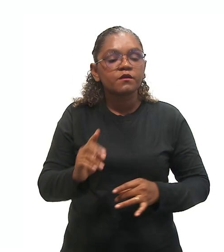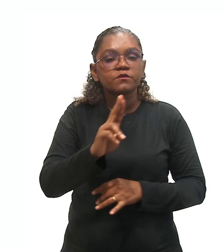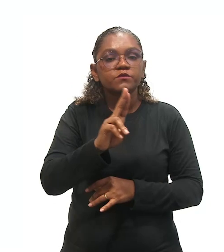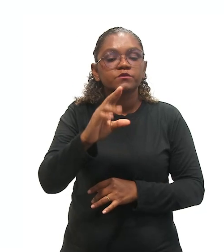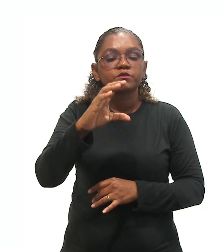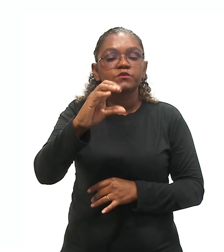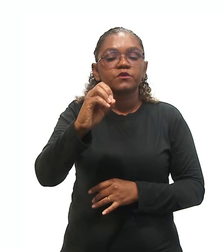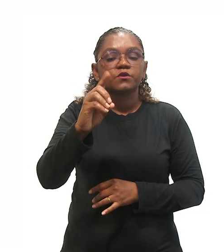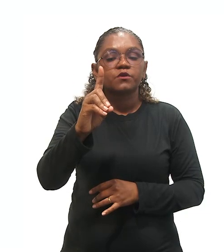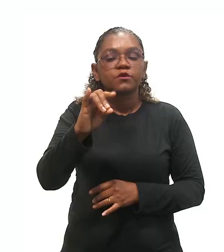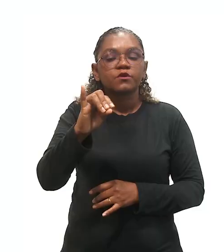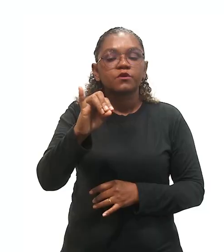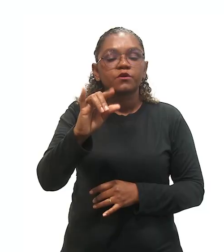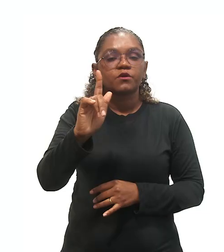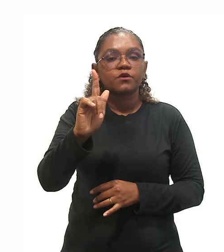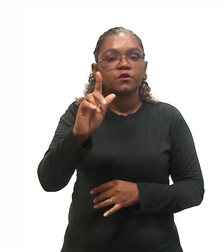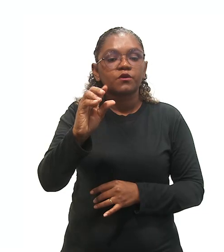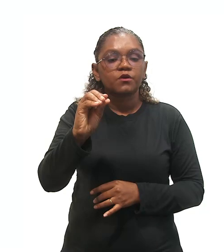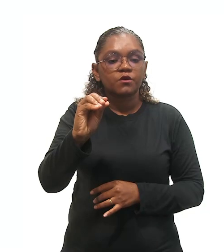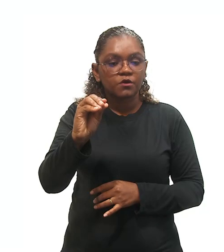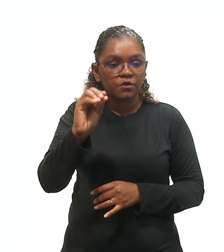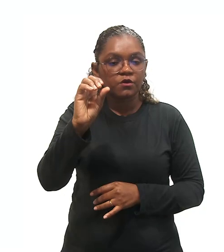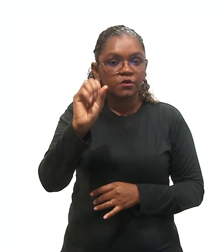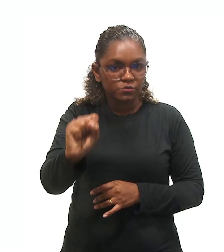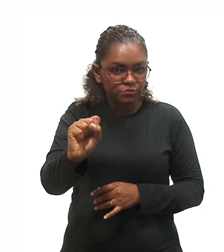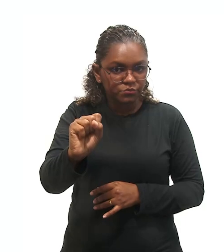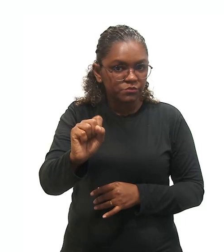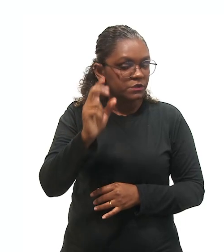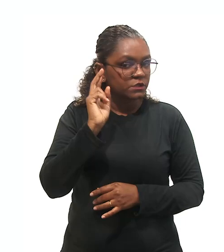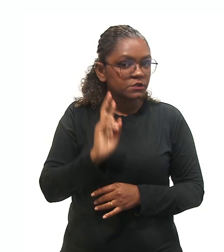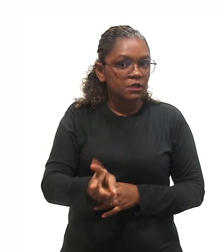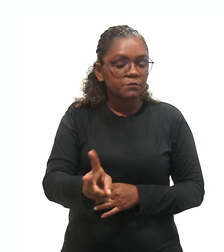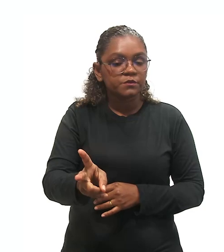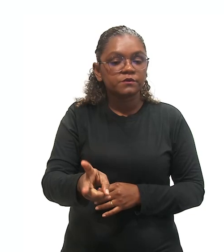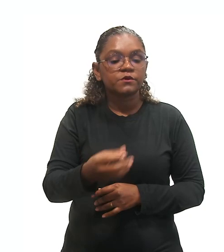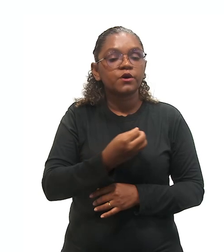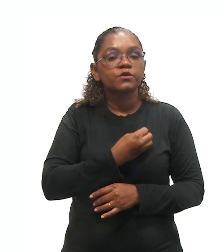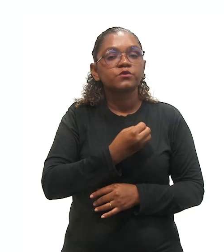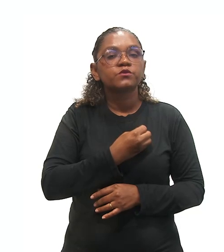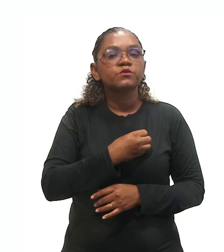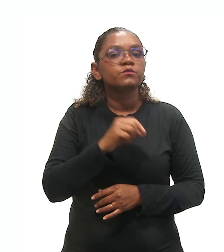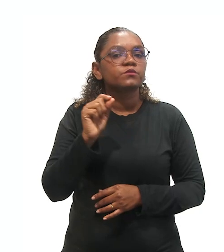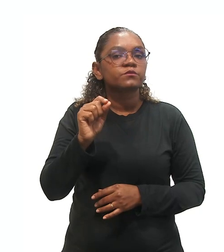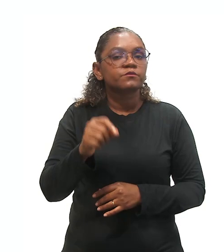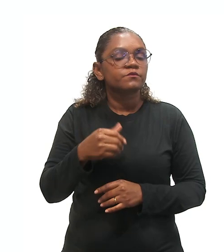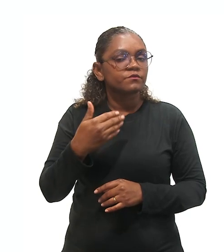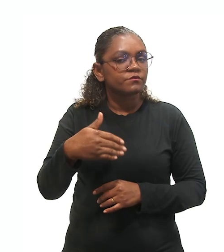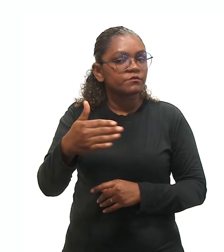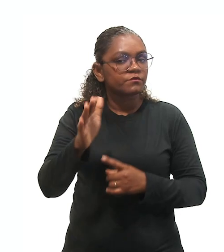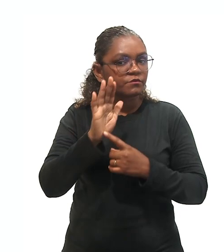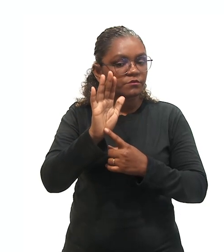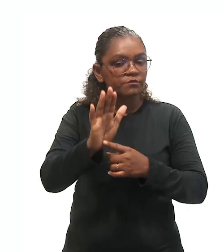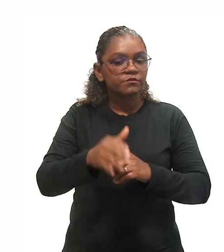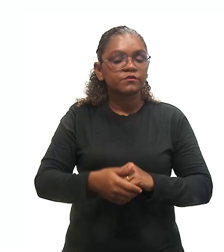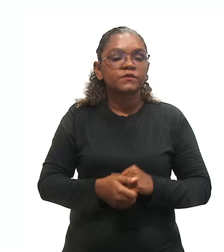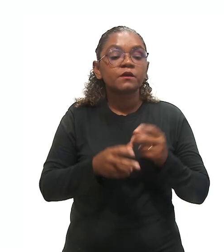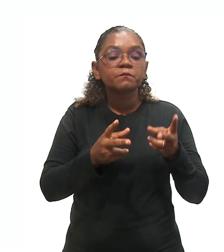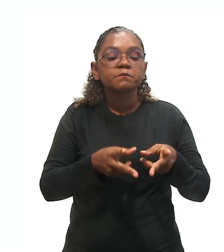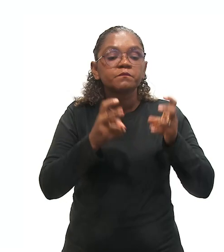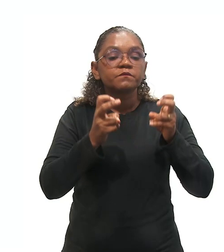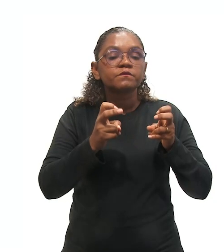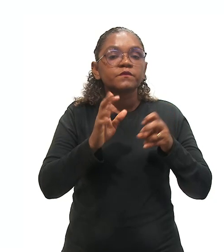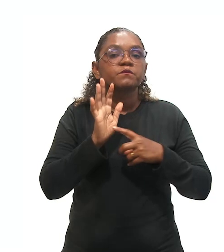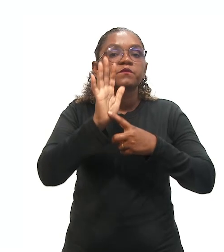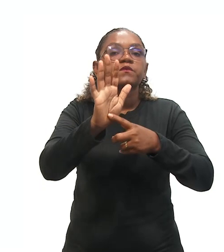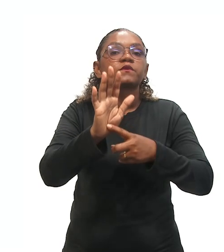códigos. Contabilidade sempre trabalha com os códigos, que são os números que vocês verão lá na frente, que vão